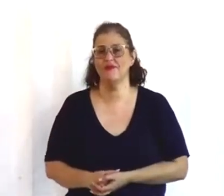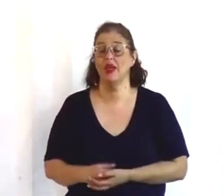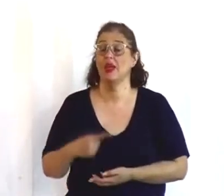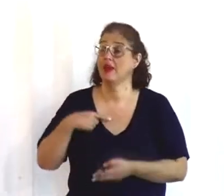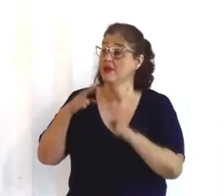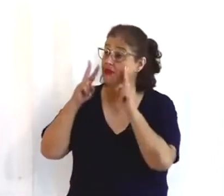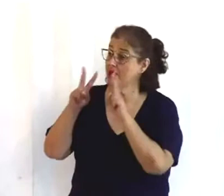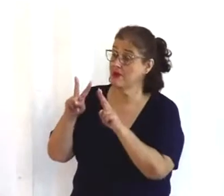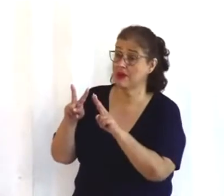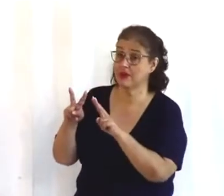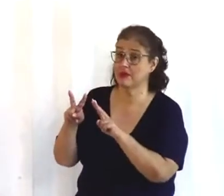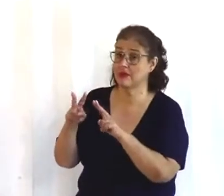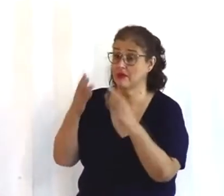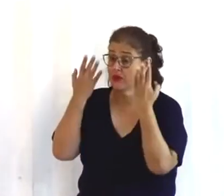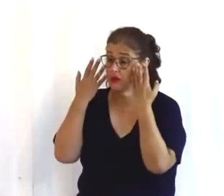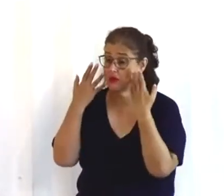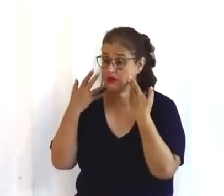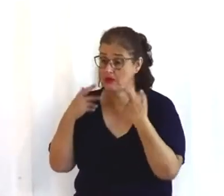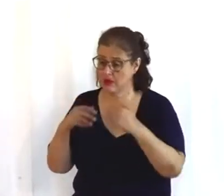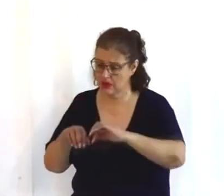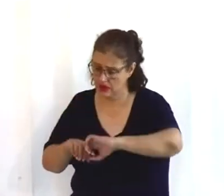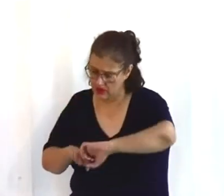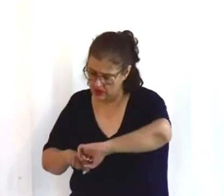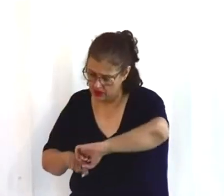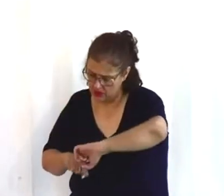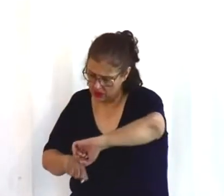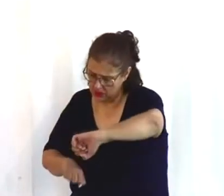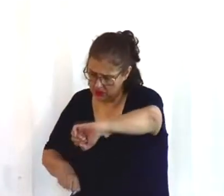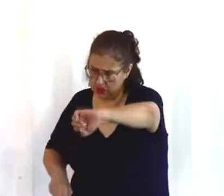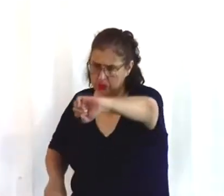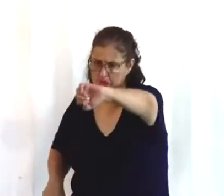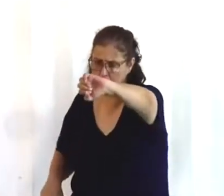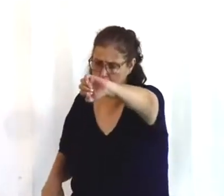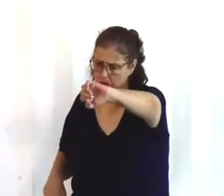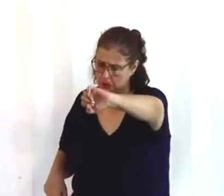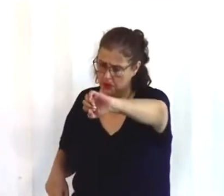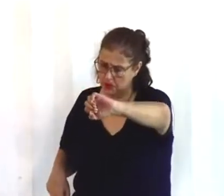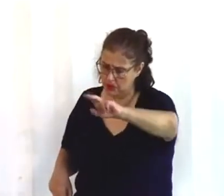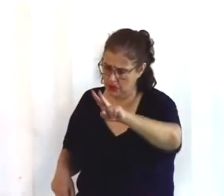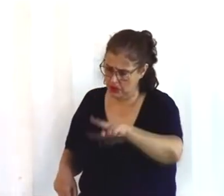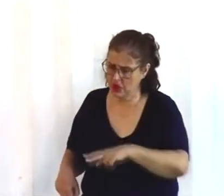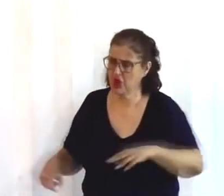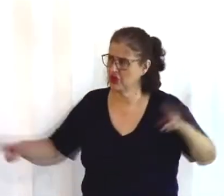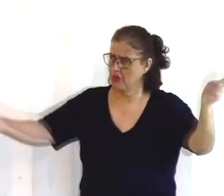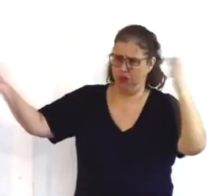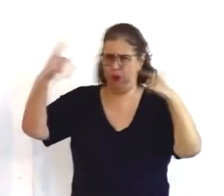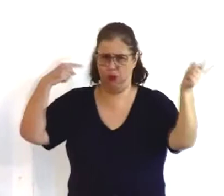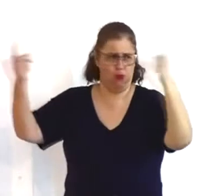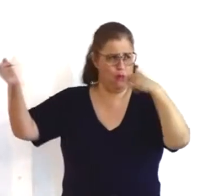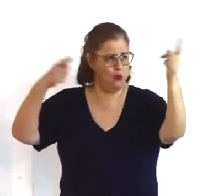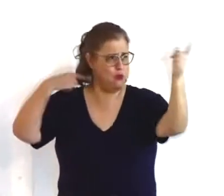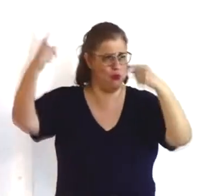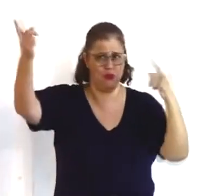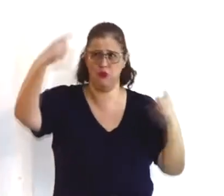selos, e ouvi um dos 4 seres viventes dizendo, como se fosse voz de trovão: vem! Vi